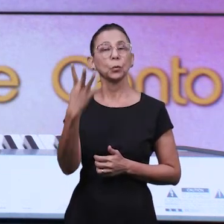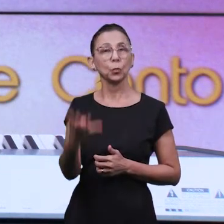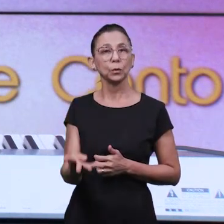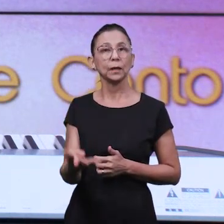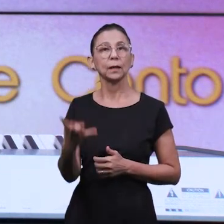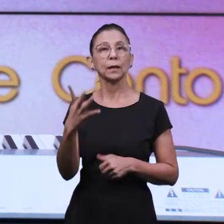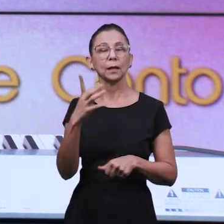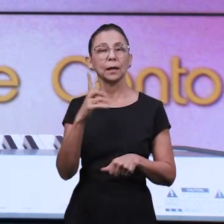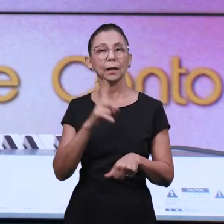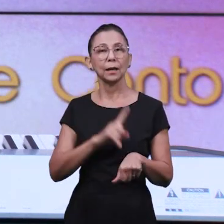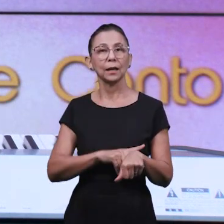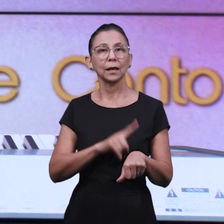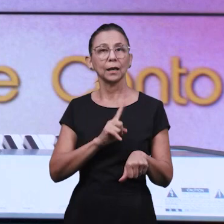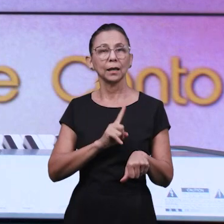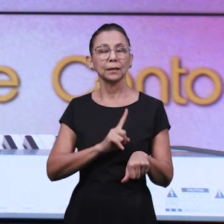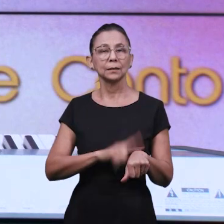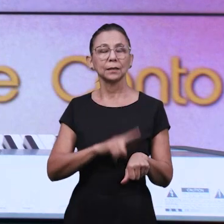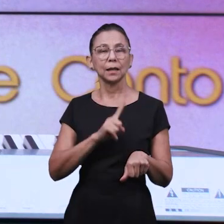3 e...